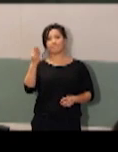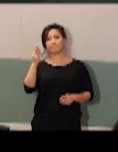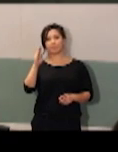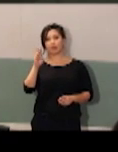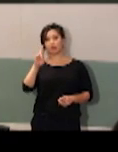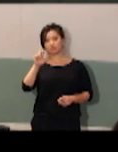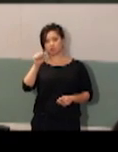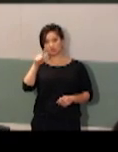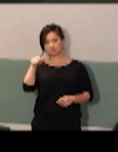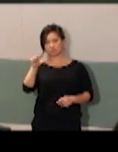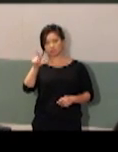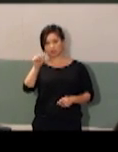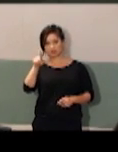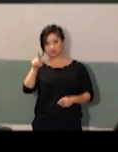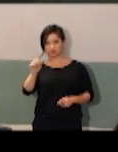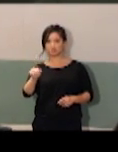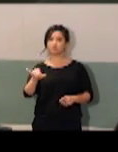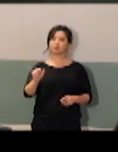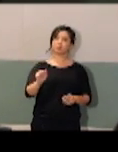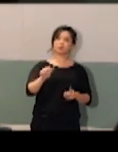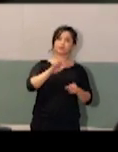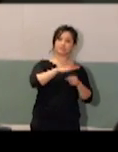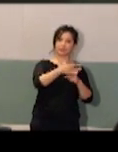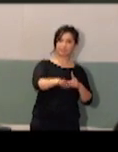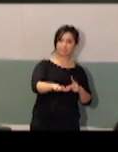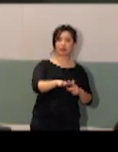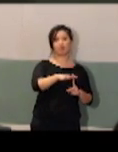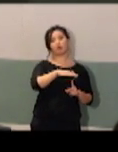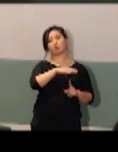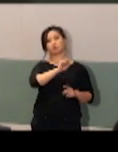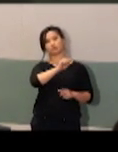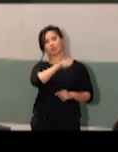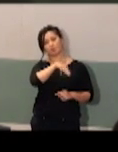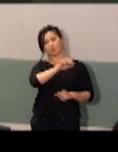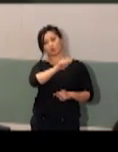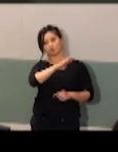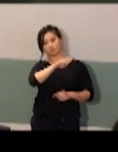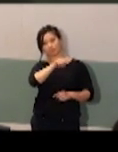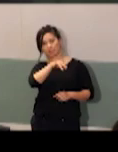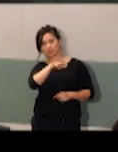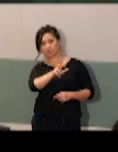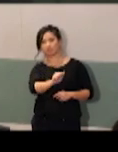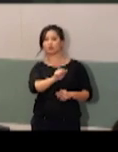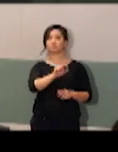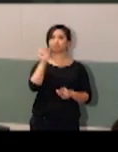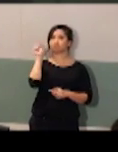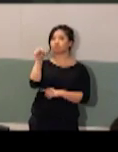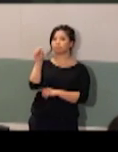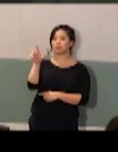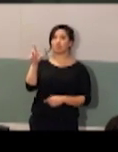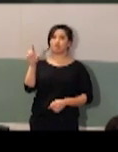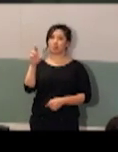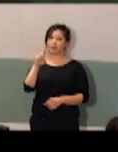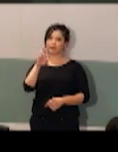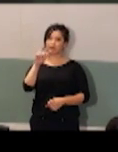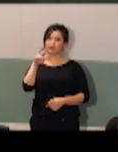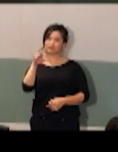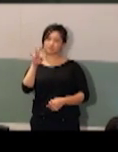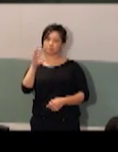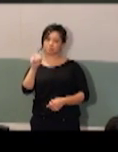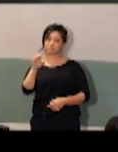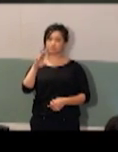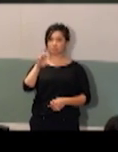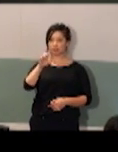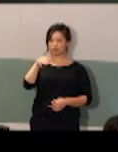que saia ali de Samambaia e que vá até o Recanto das Emas e que atenda o Riacho Fundo de